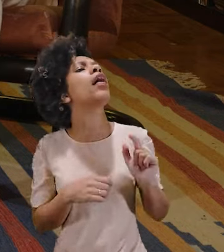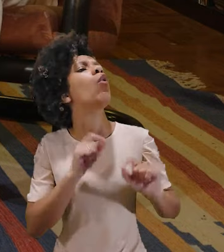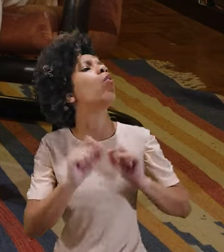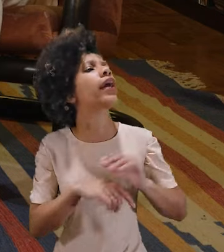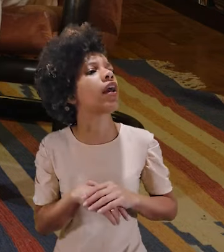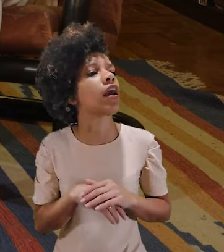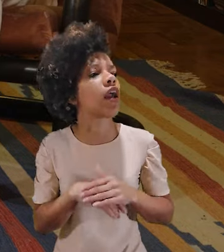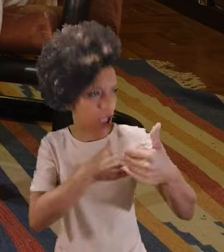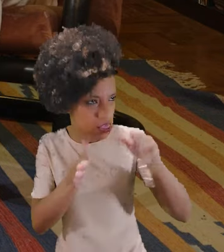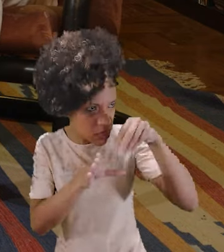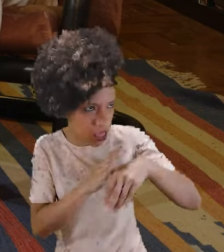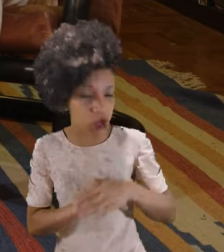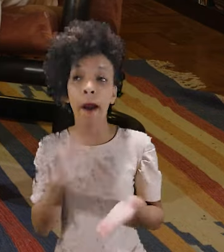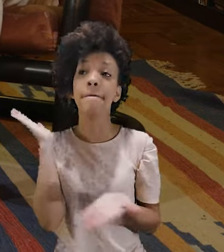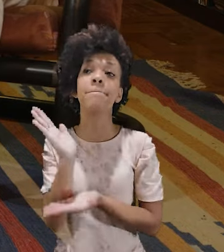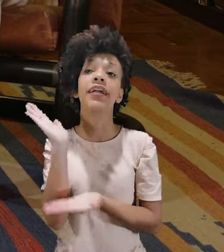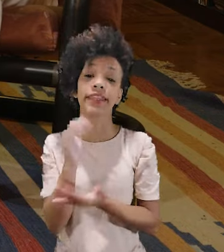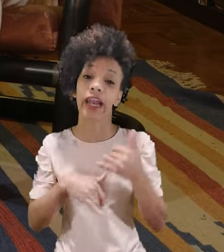gente grande